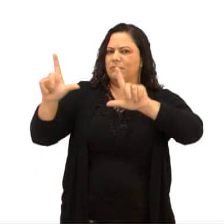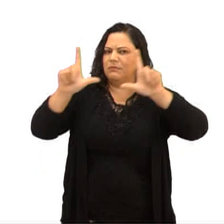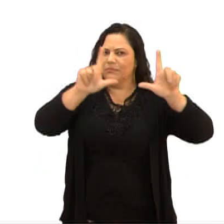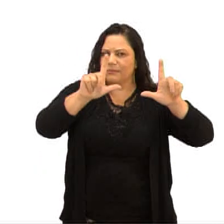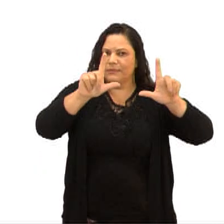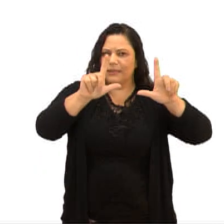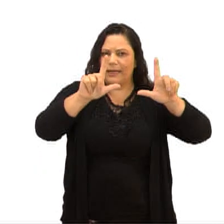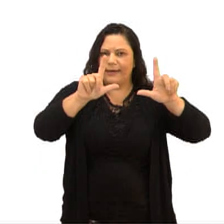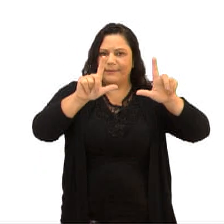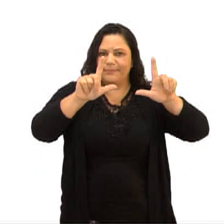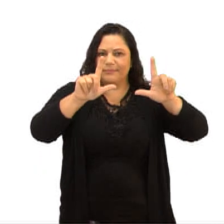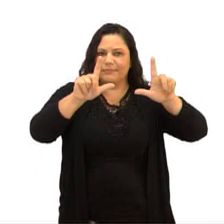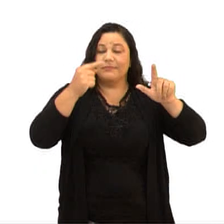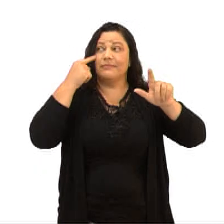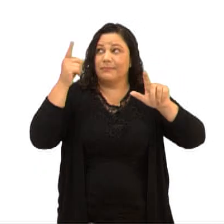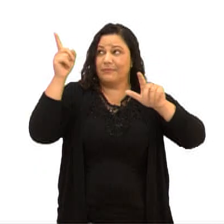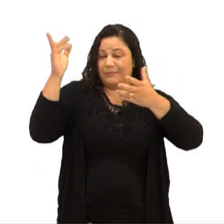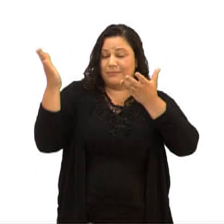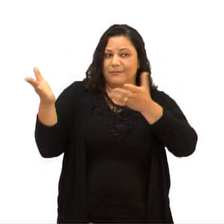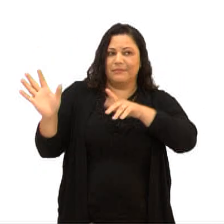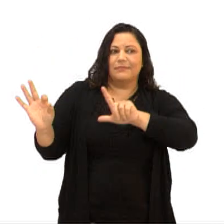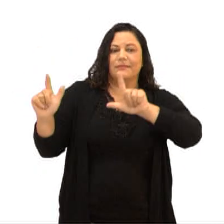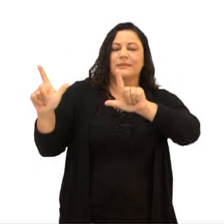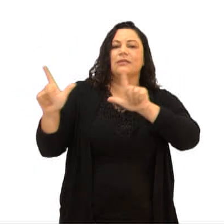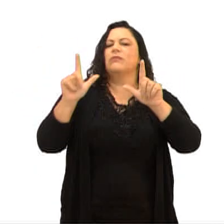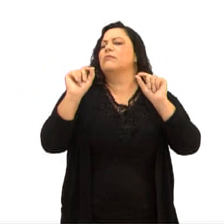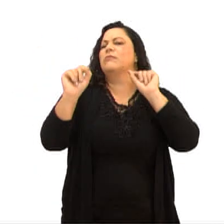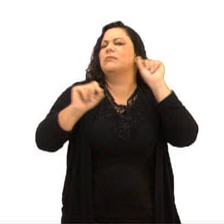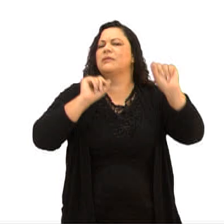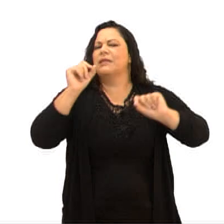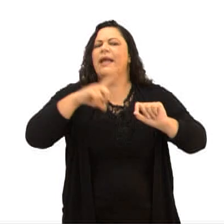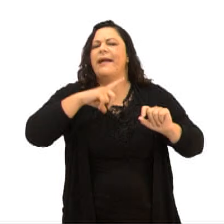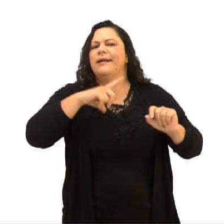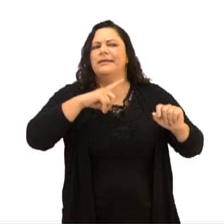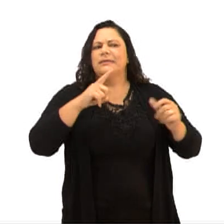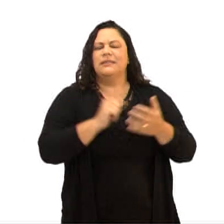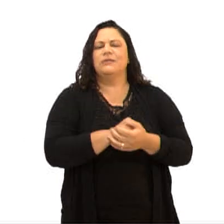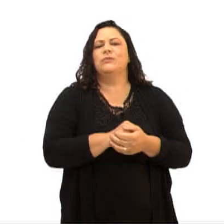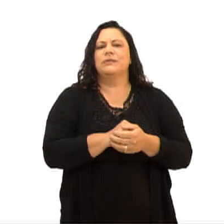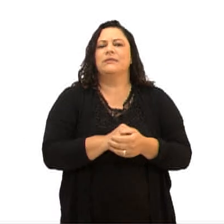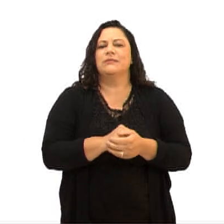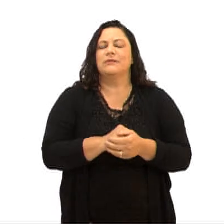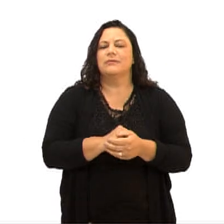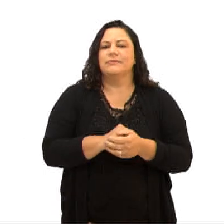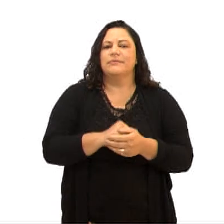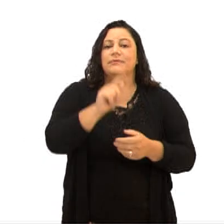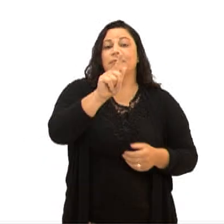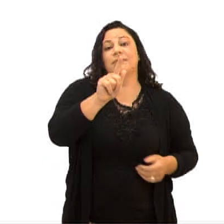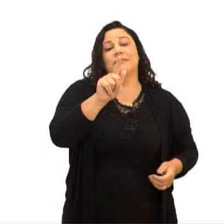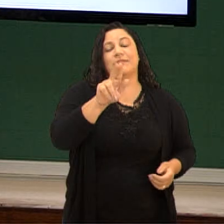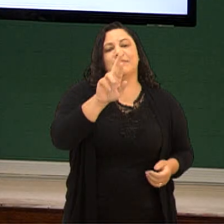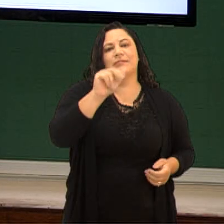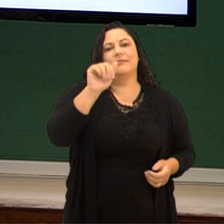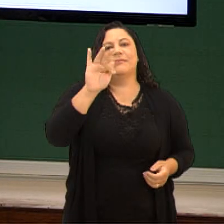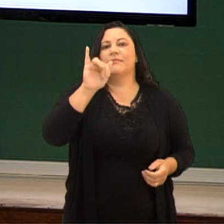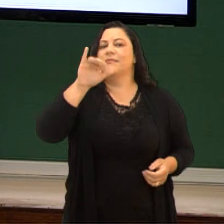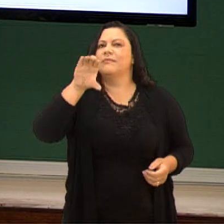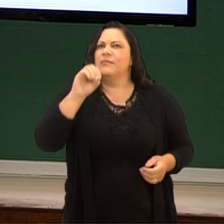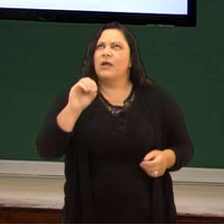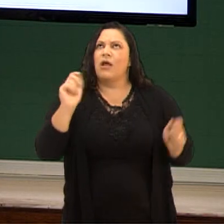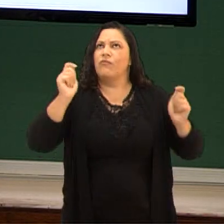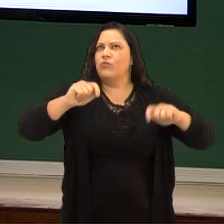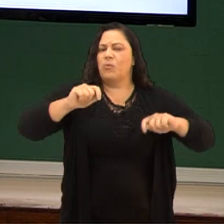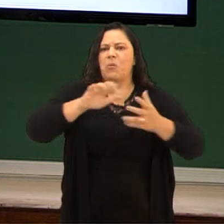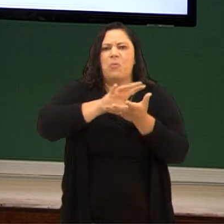gráfico. Por que um gráfico? Porque ele é uma figura, pode ser até um